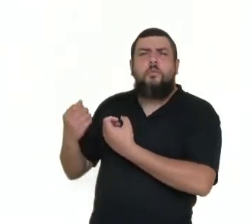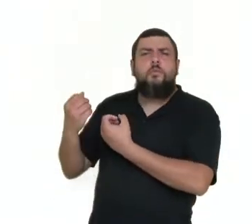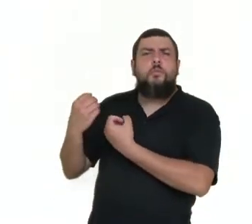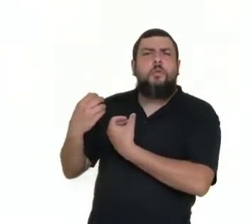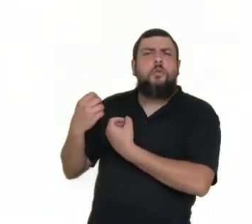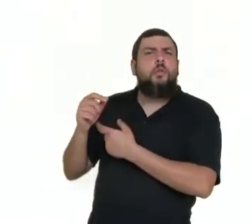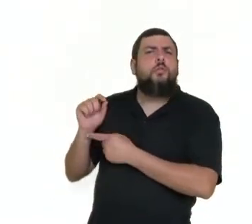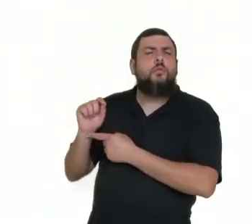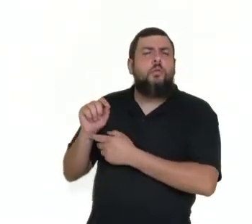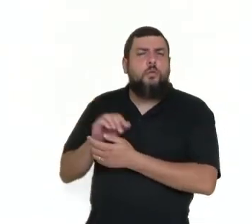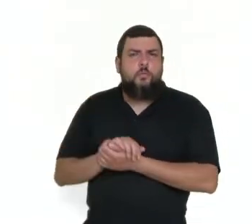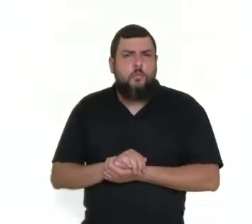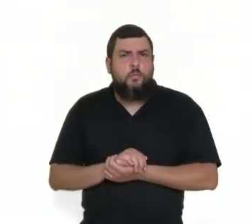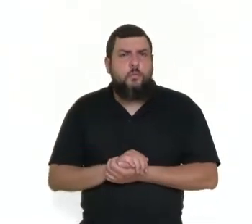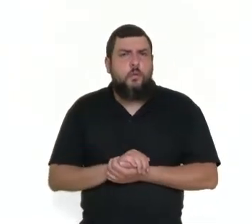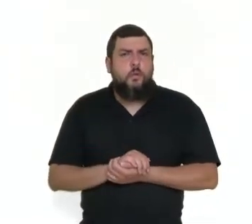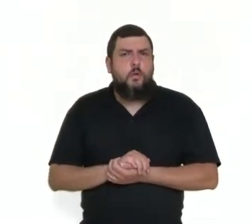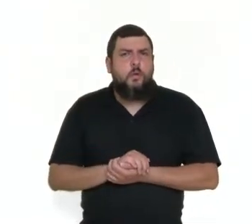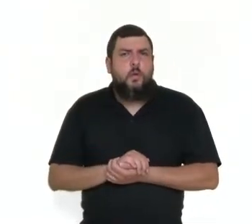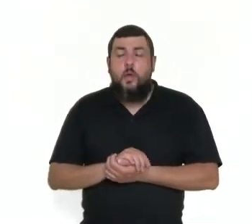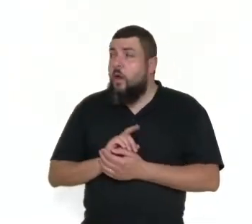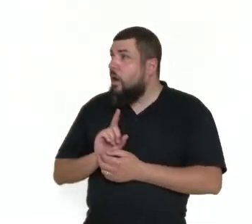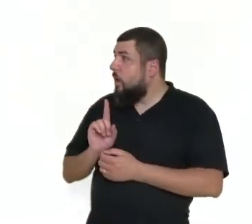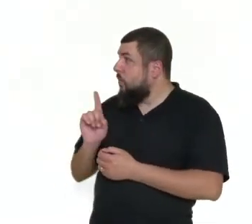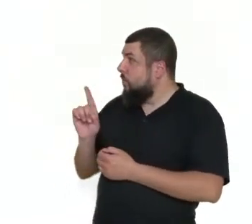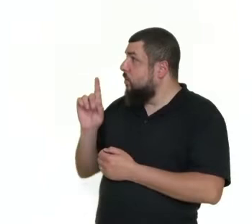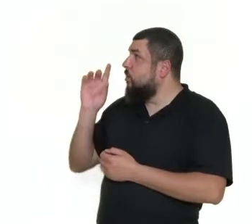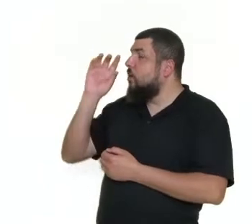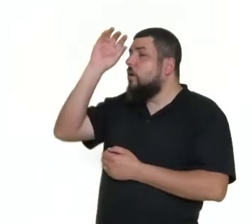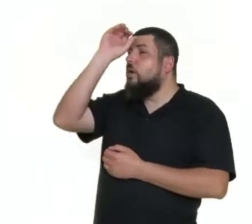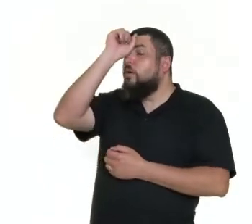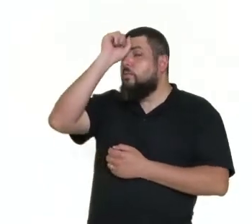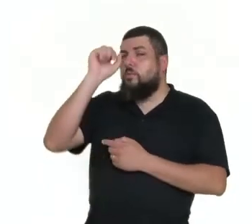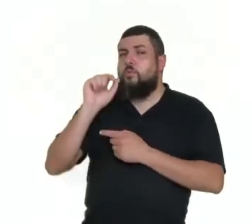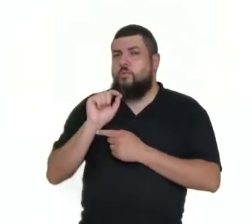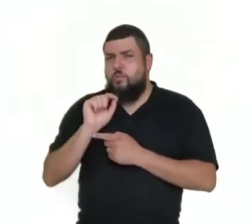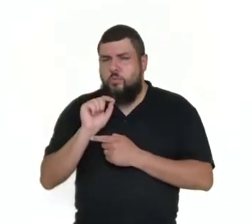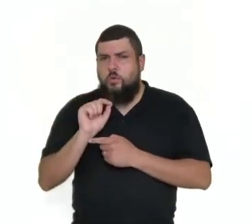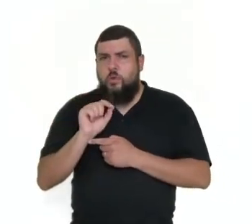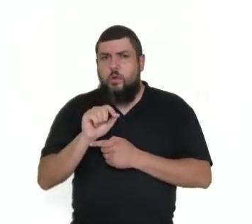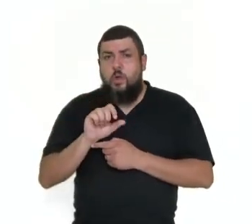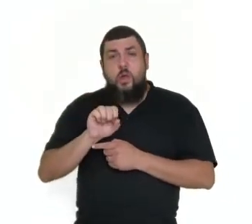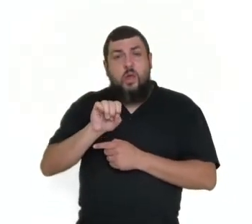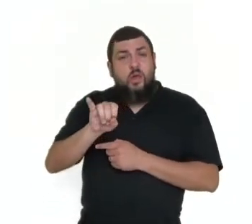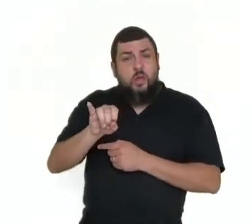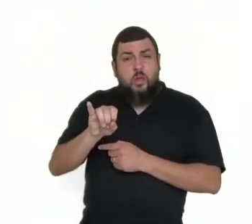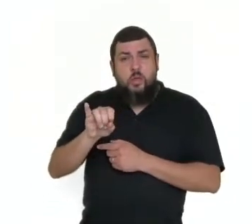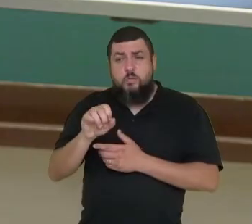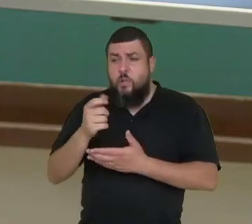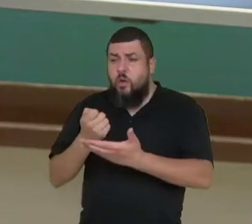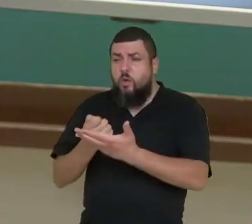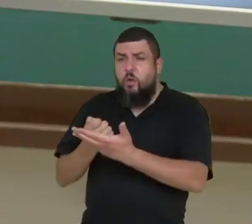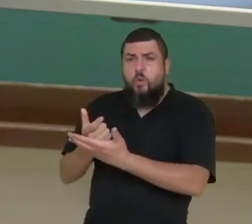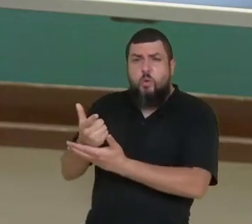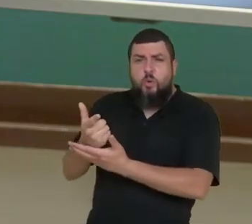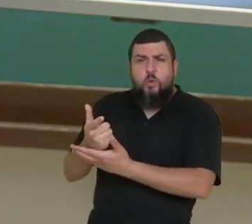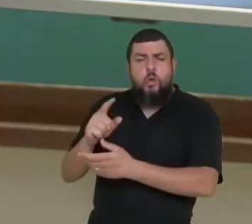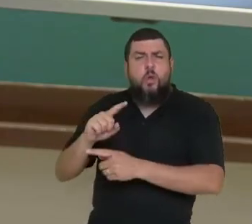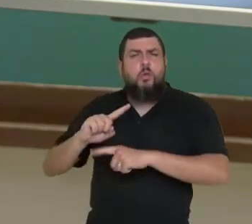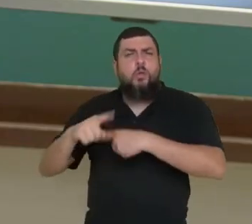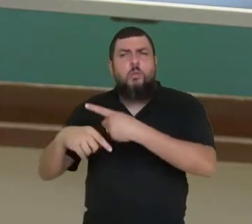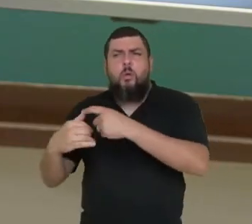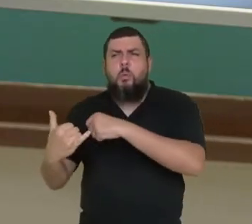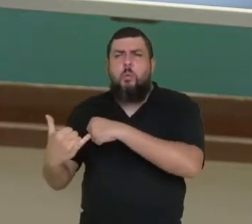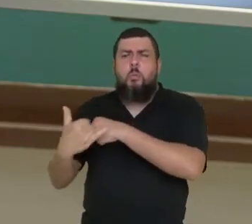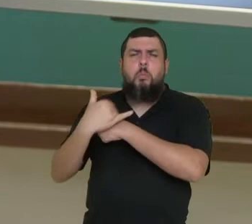que existem meios legais de autuar a empresa, caso o prestador de serviço não cumpra sua